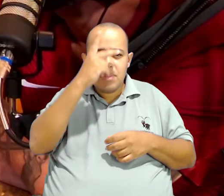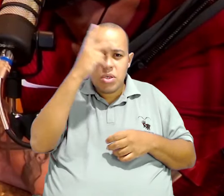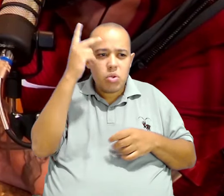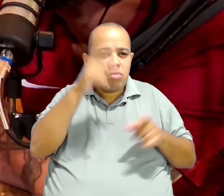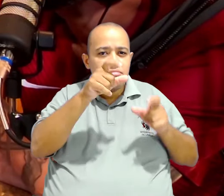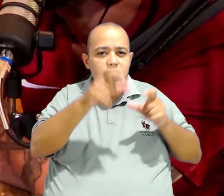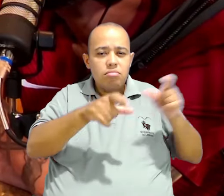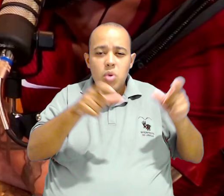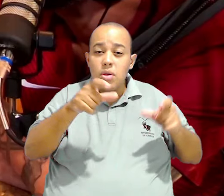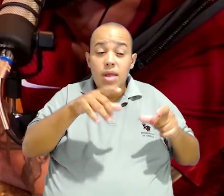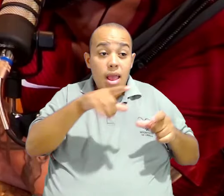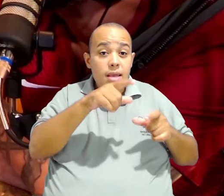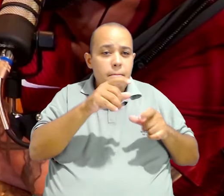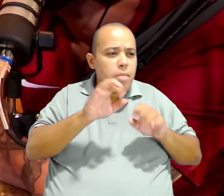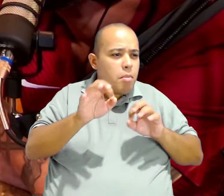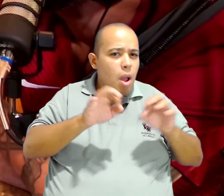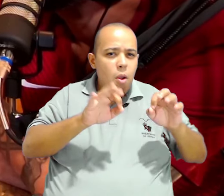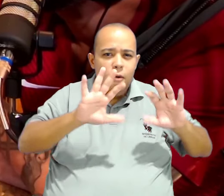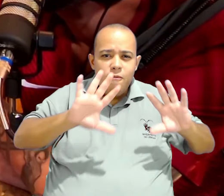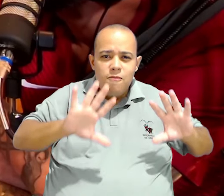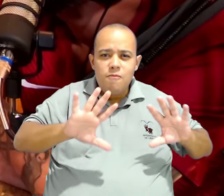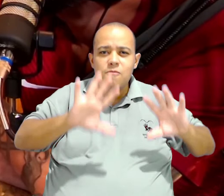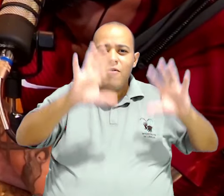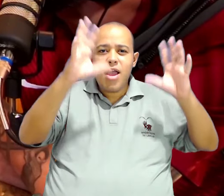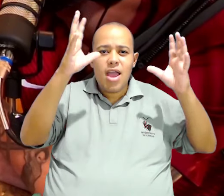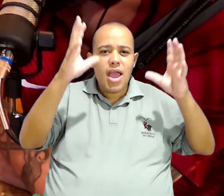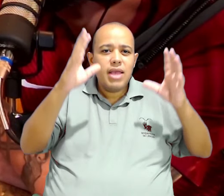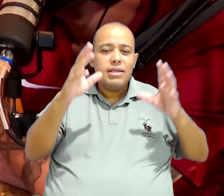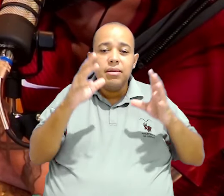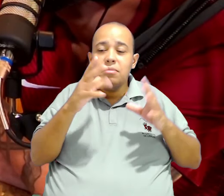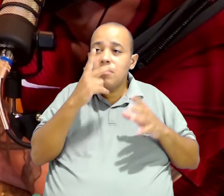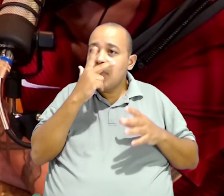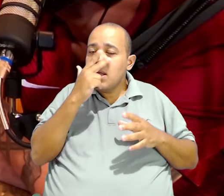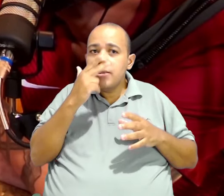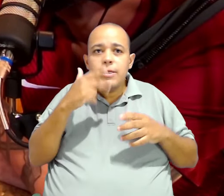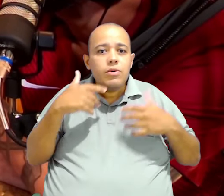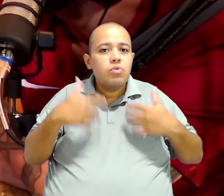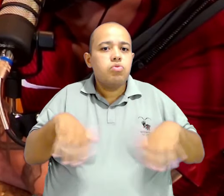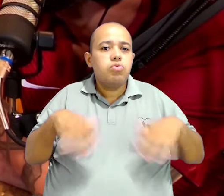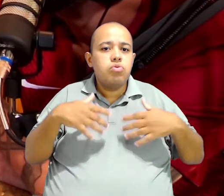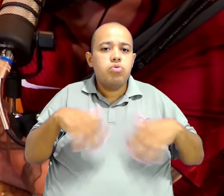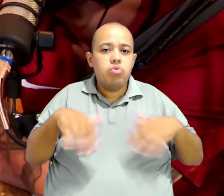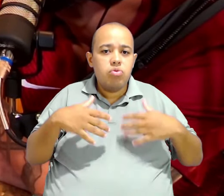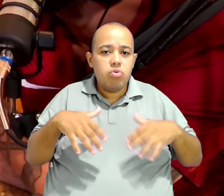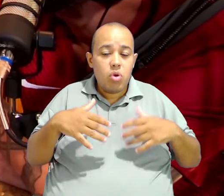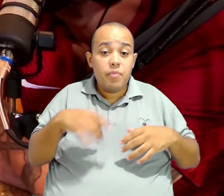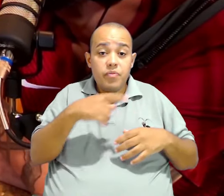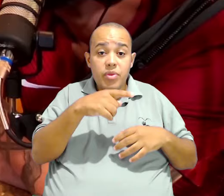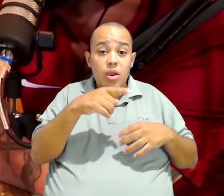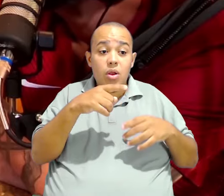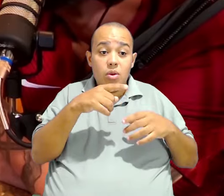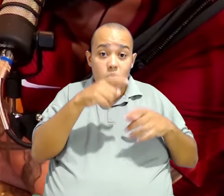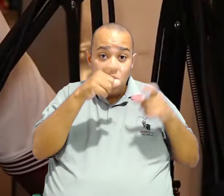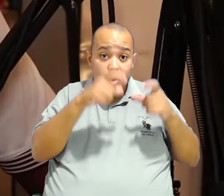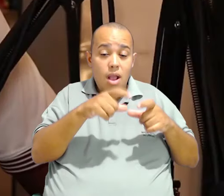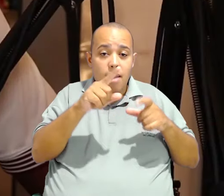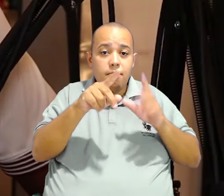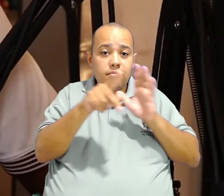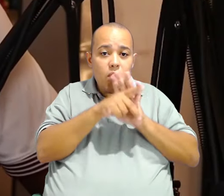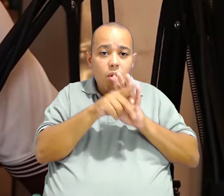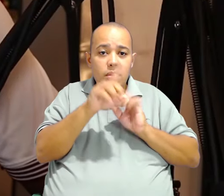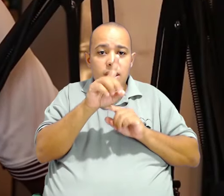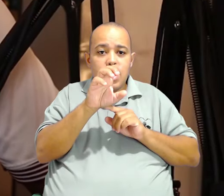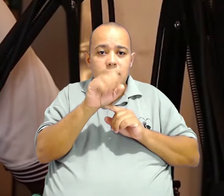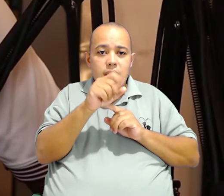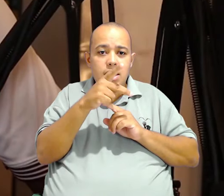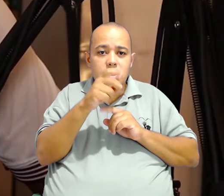uma festa no Cobi, cara. No Cobi, era um negócio incrível. E o Cobi é reduto da Desportiva. O Cobi é reduto da Desportiva. Rapaz,